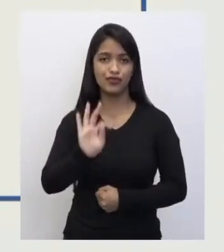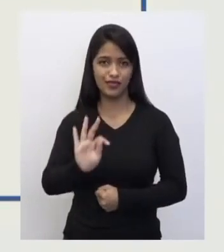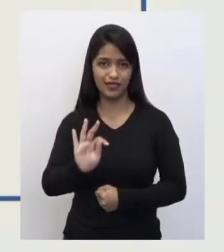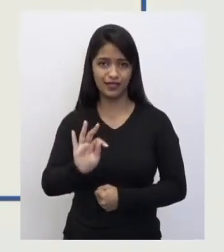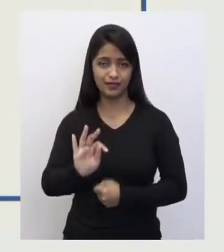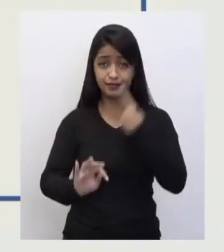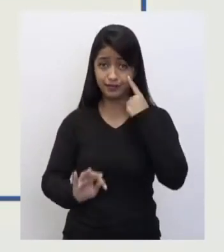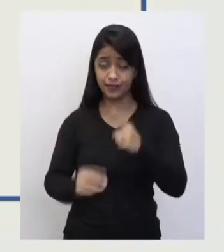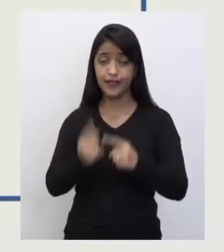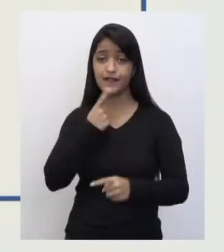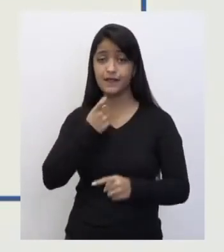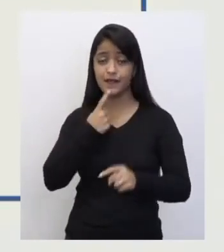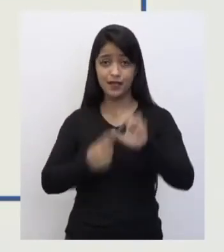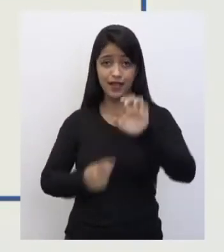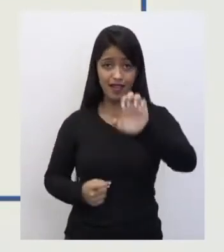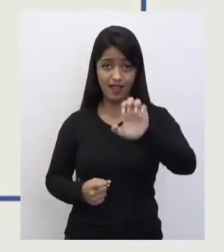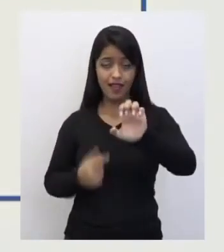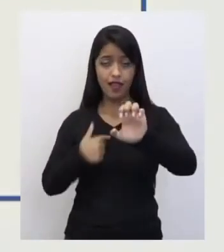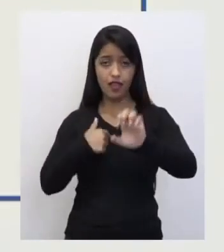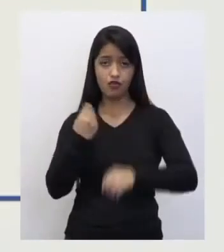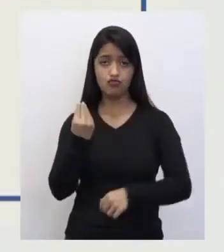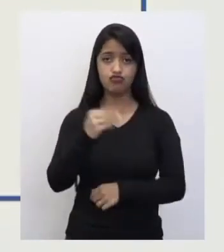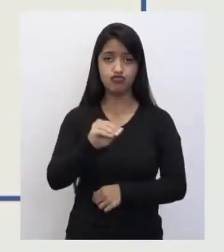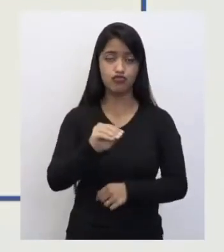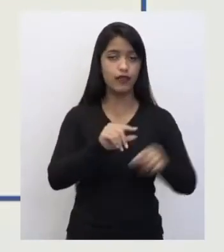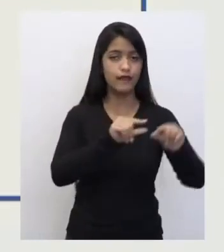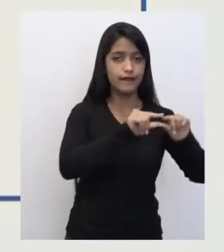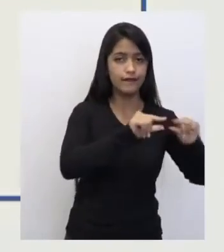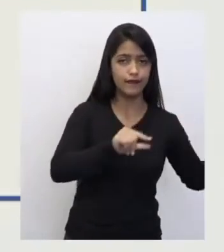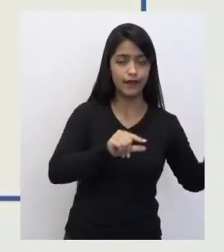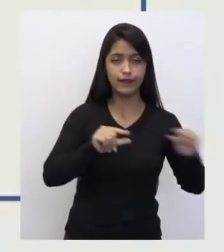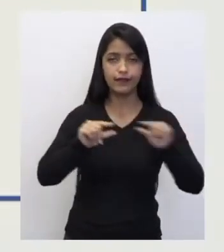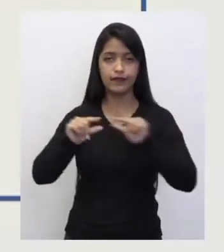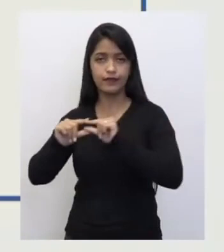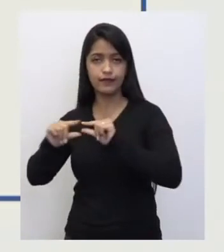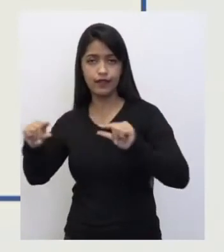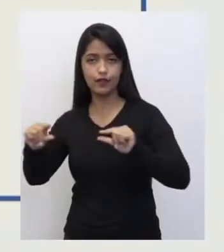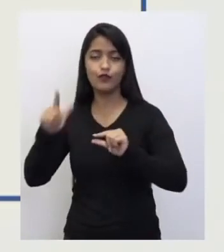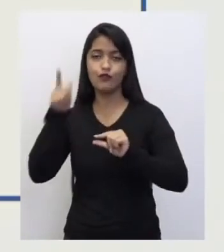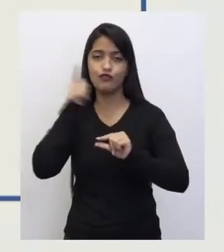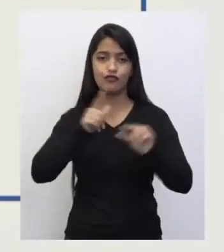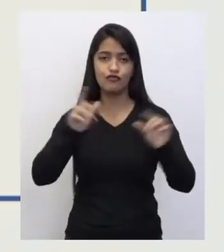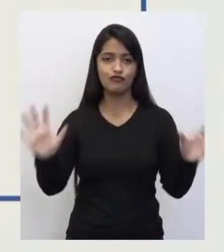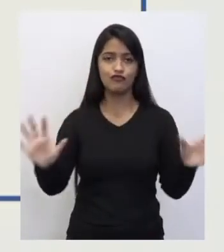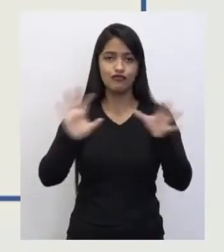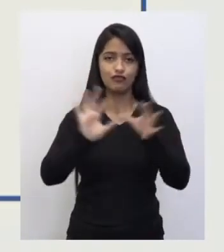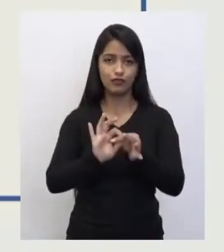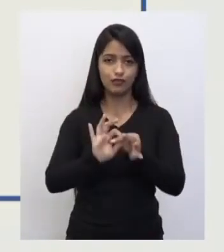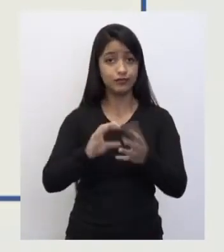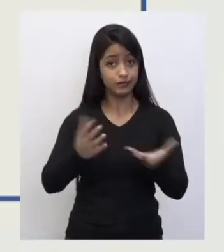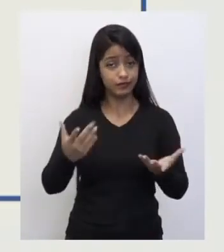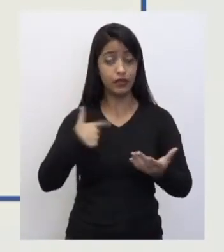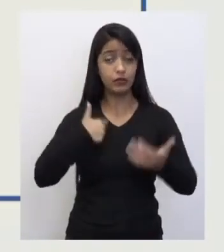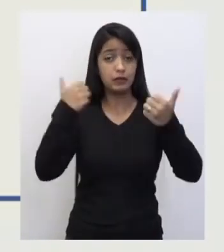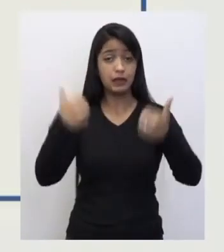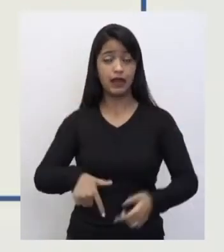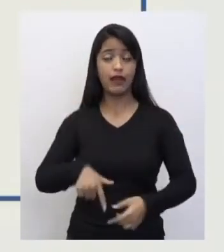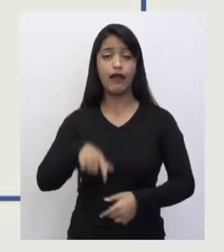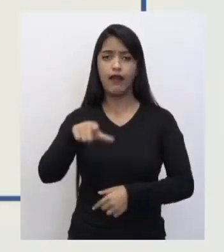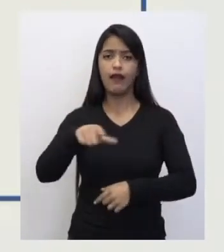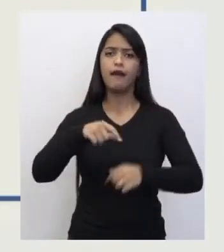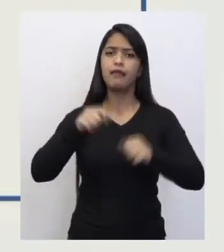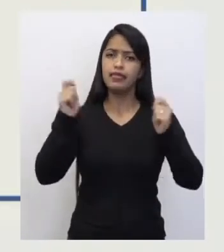uma ligação, né? Então, além de eu falar que ela pode ficar grávida uma vez ao ano, eu também acrescentei